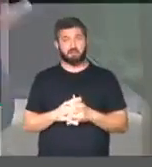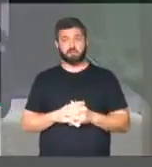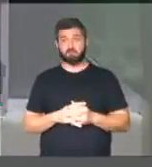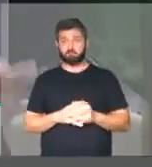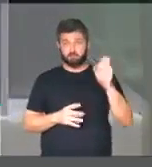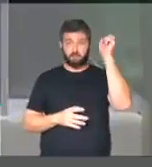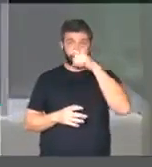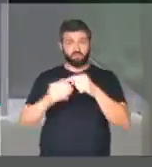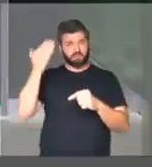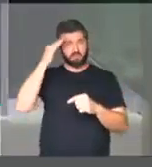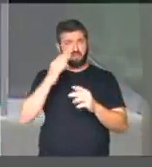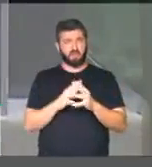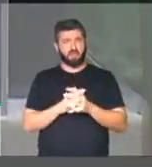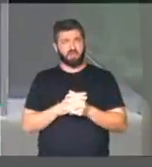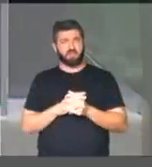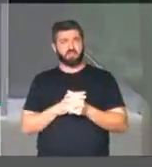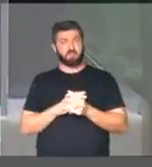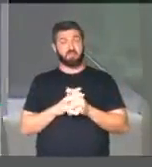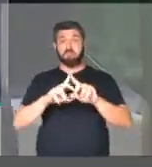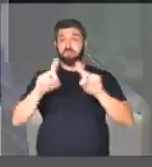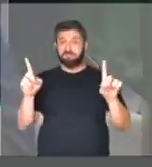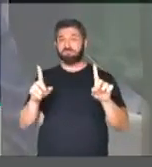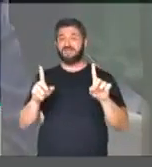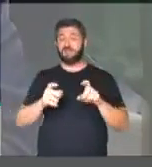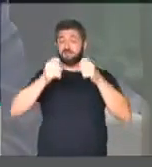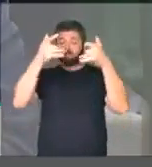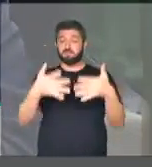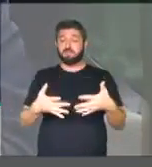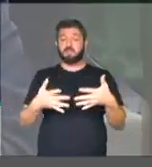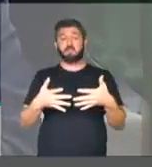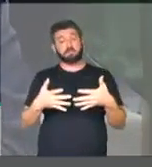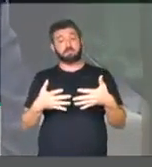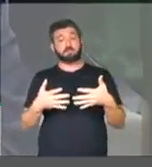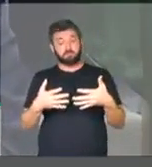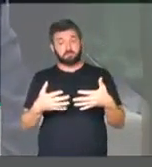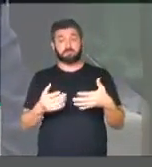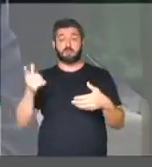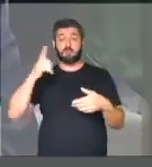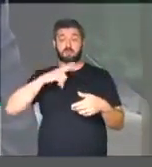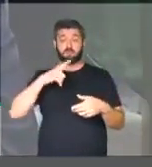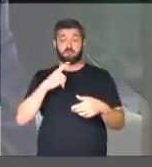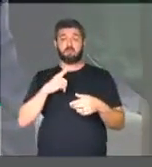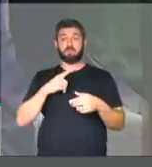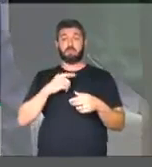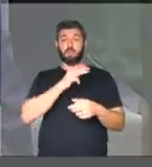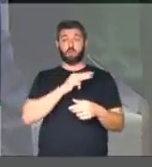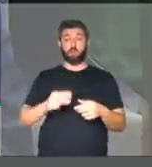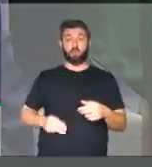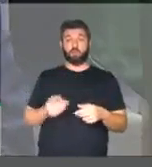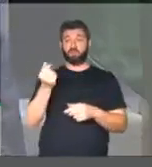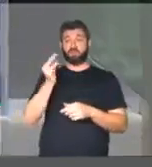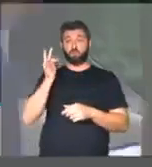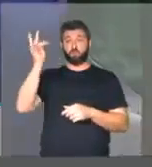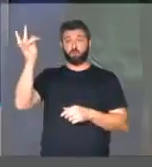É difícil de compreender. Mas talvez a explicação esteja na conversa do futuro ministro da